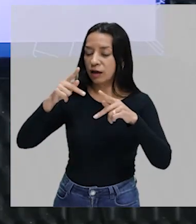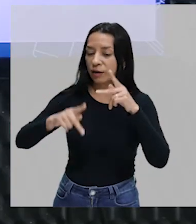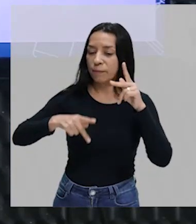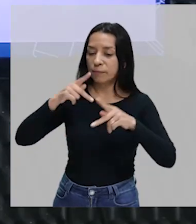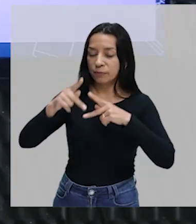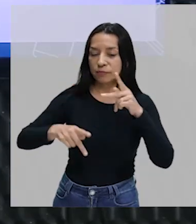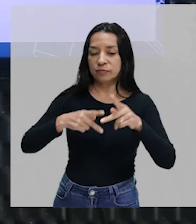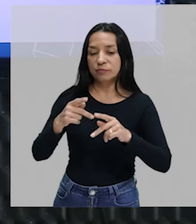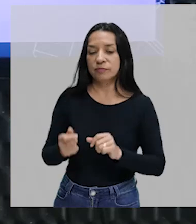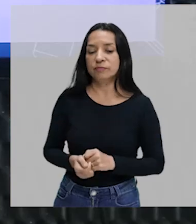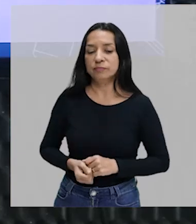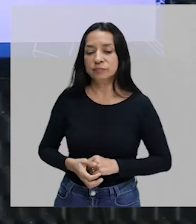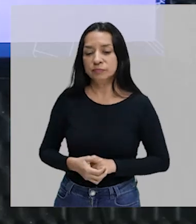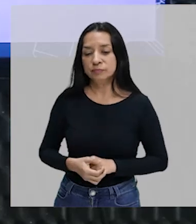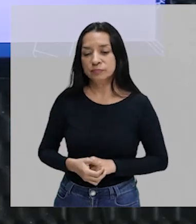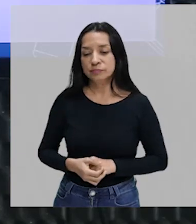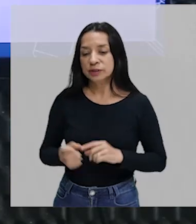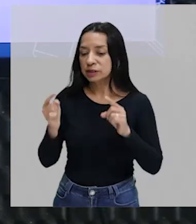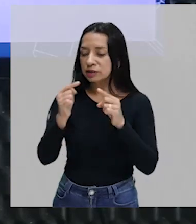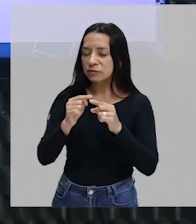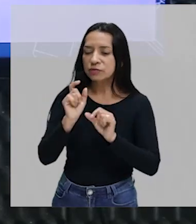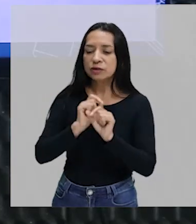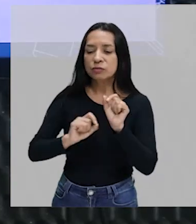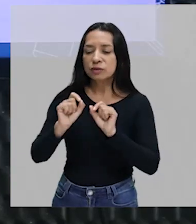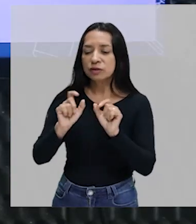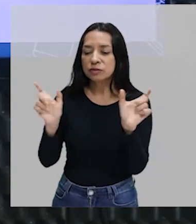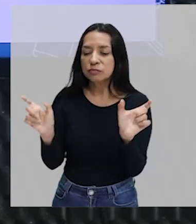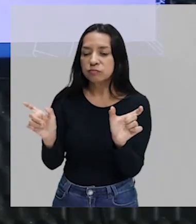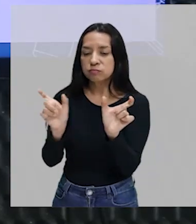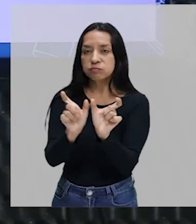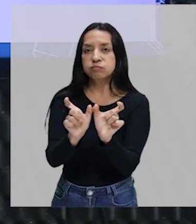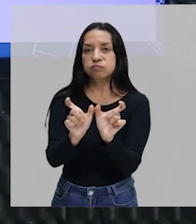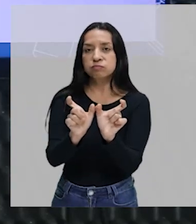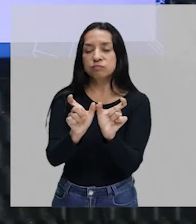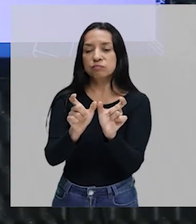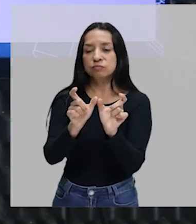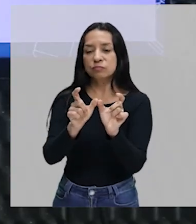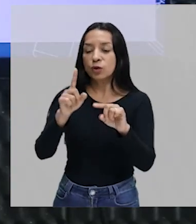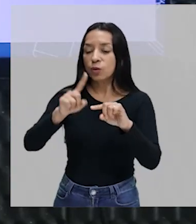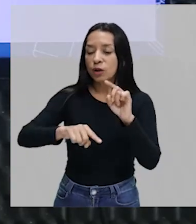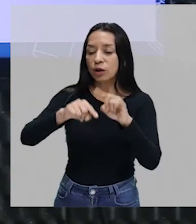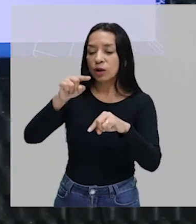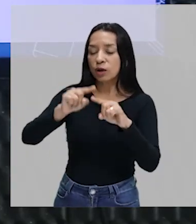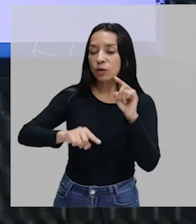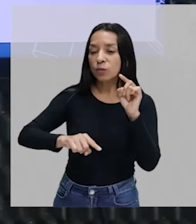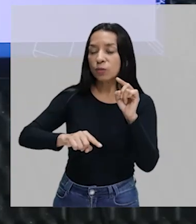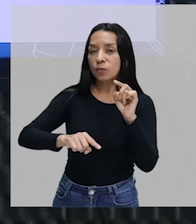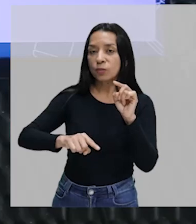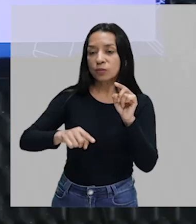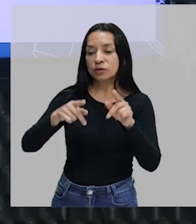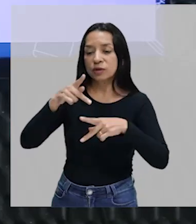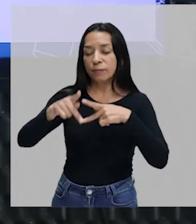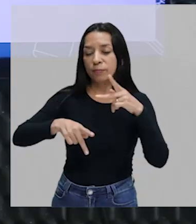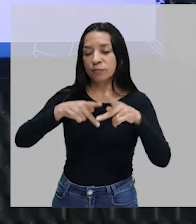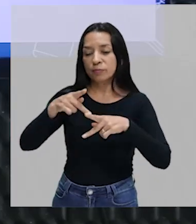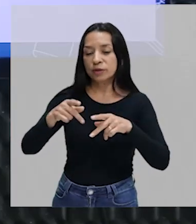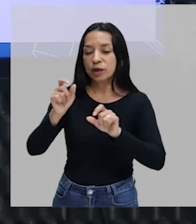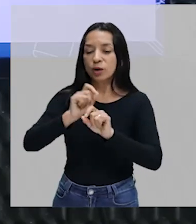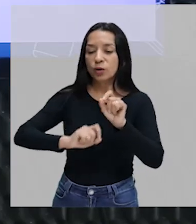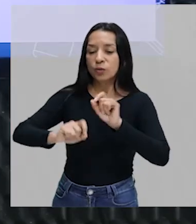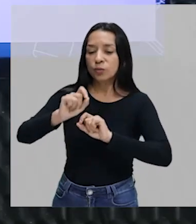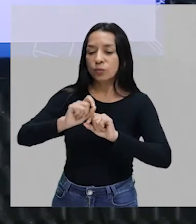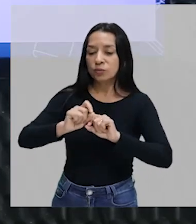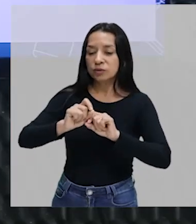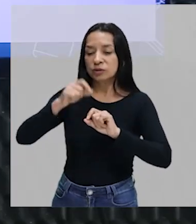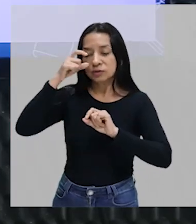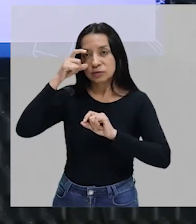uma república tem a ver com isso, com a coisa pública. Isto é, aquilo que diz respeito ou que é